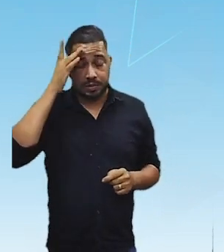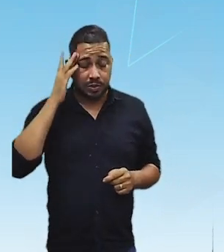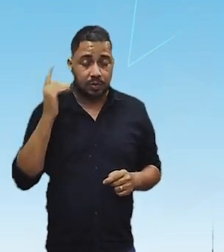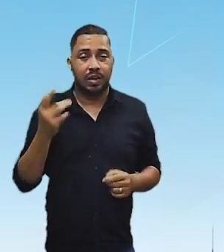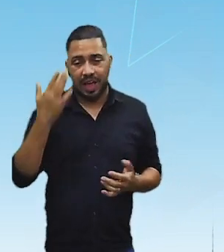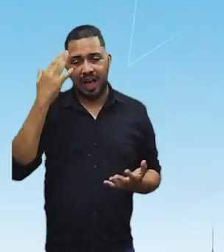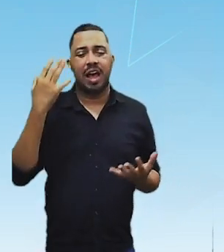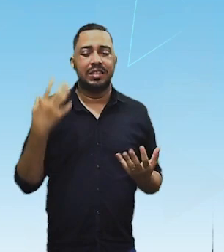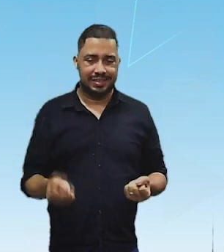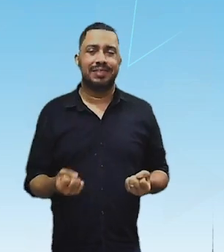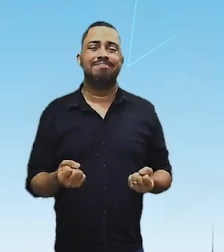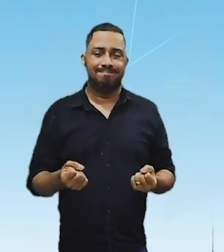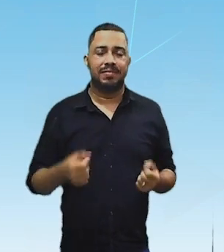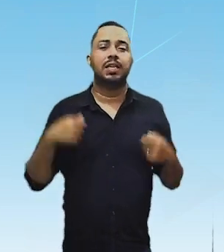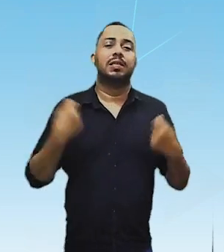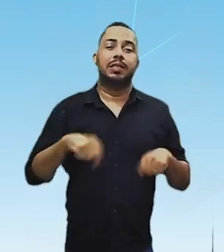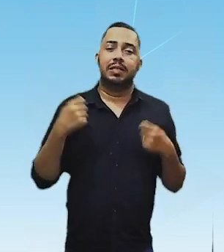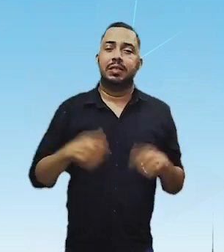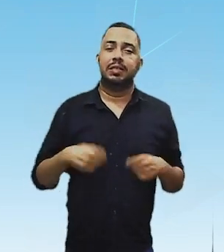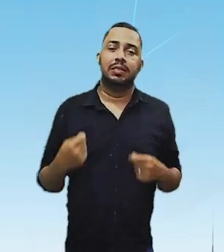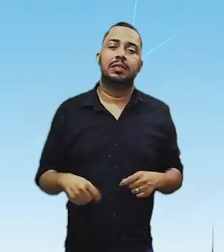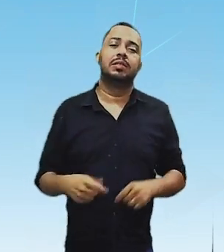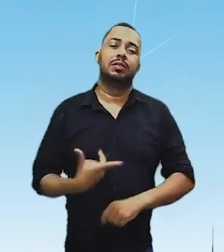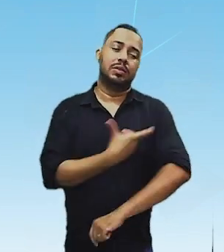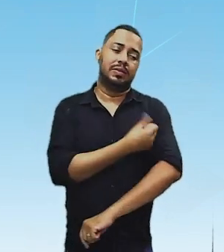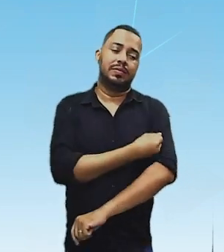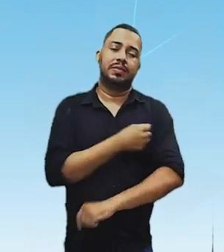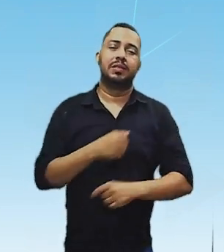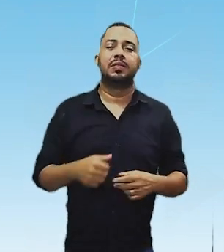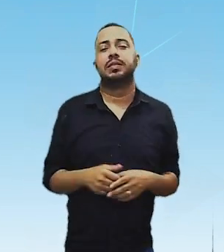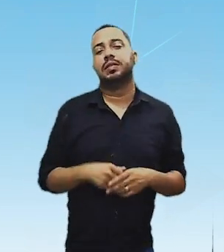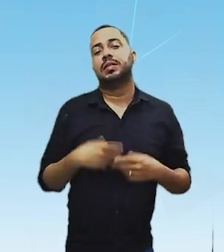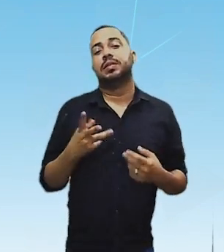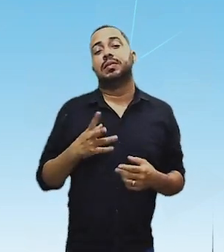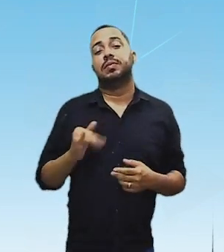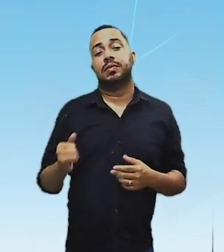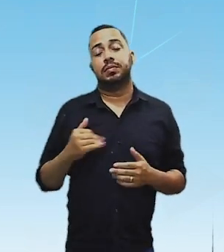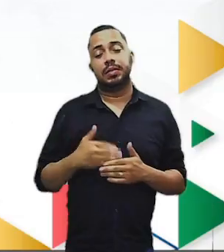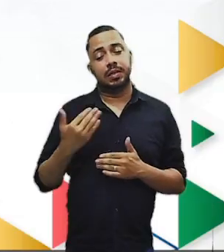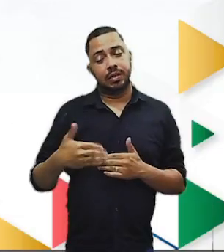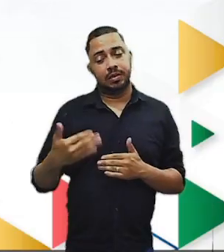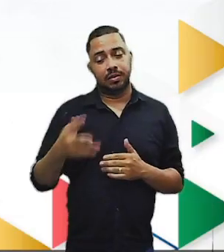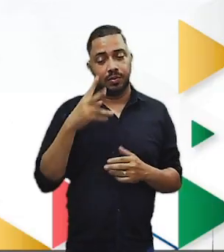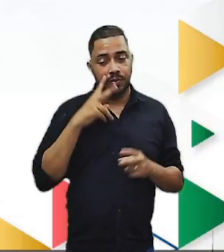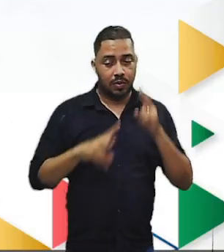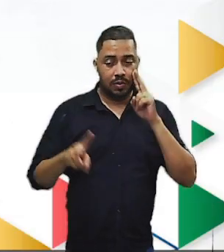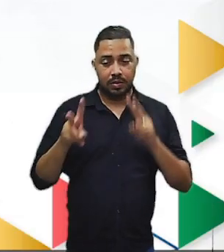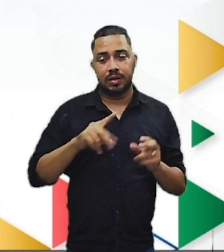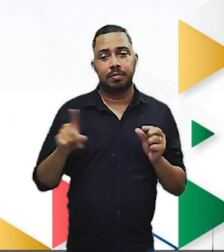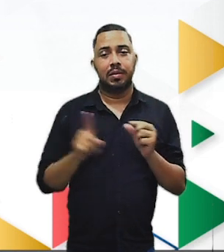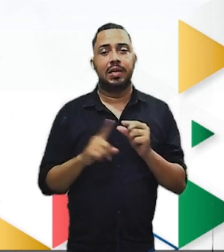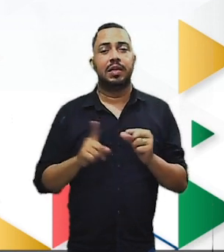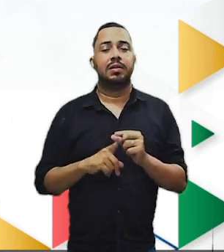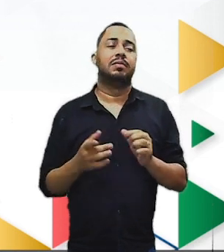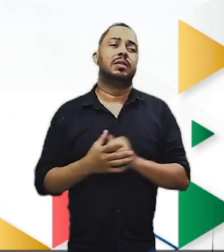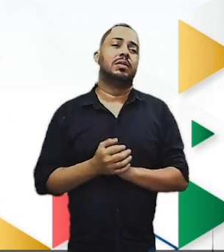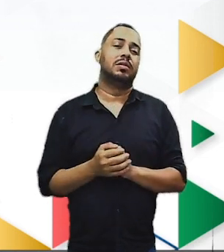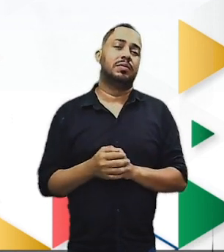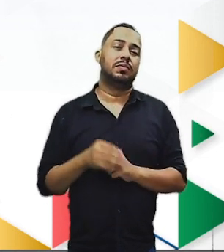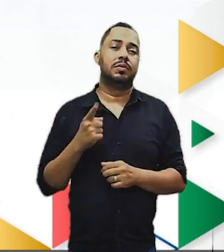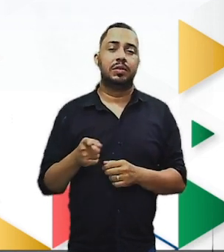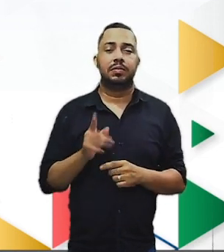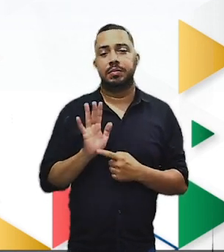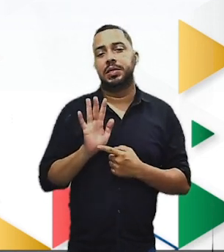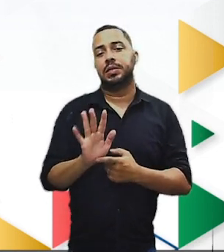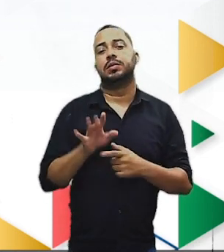da necessidade de tomar a vacina. E vamos adiante. Olhem aí uma palavra-chave. Quando vocês forem apresentar